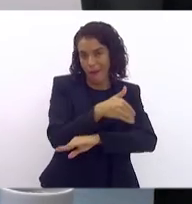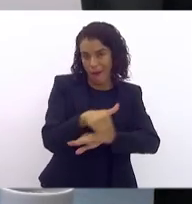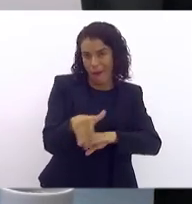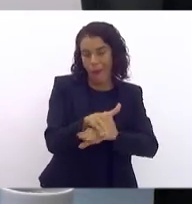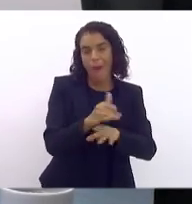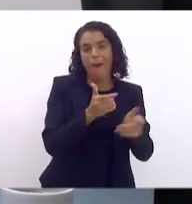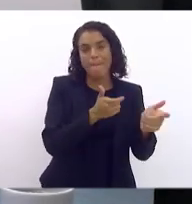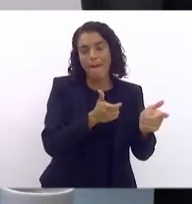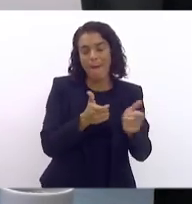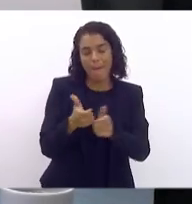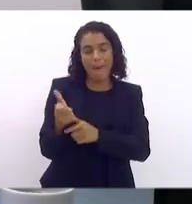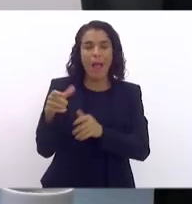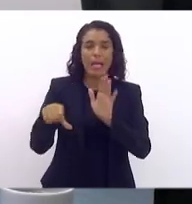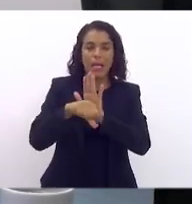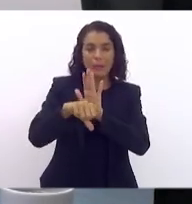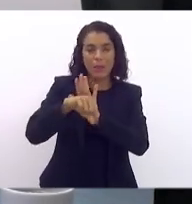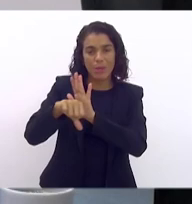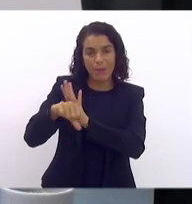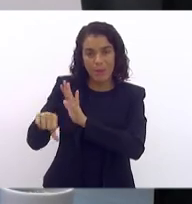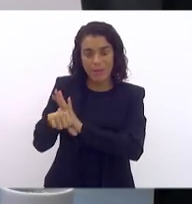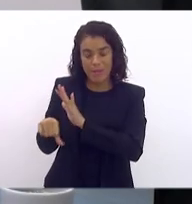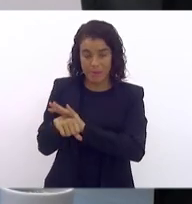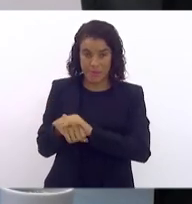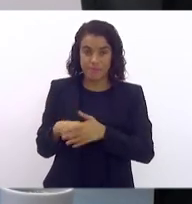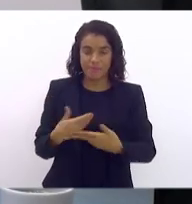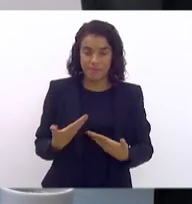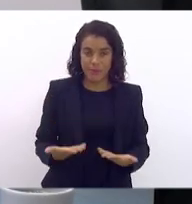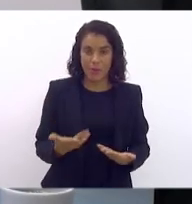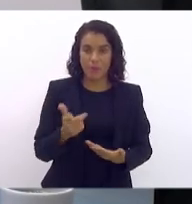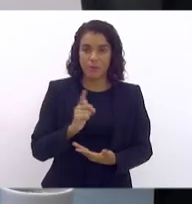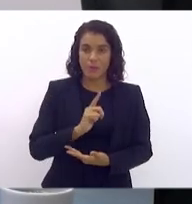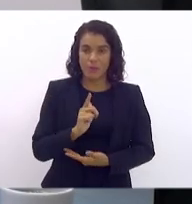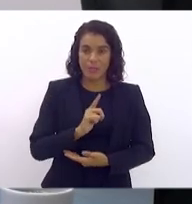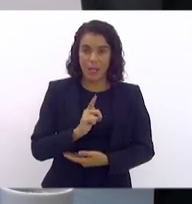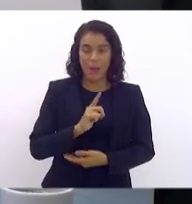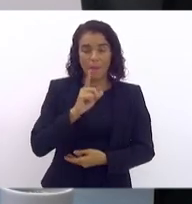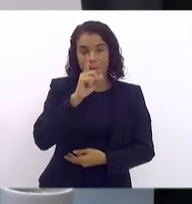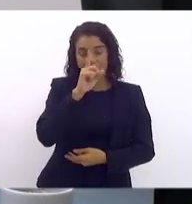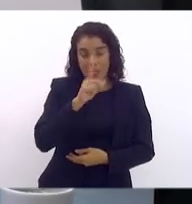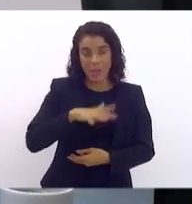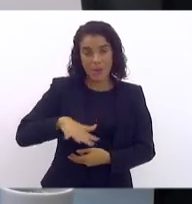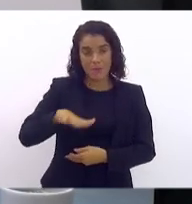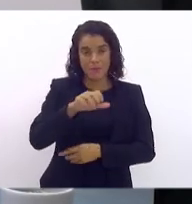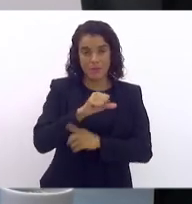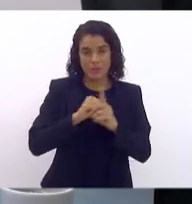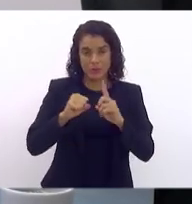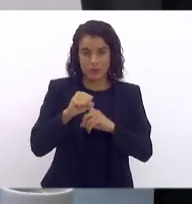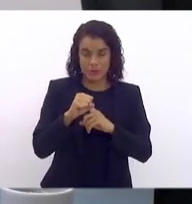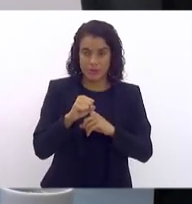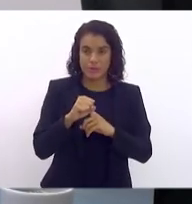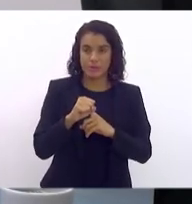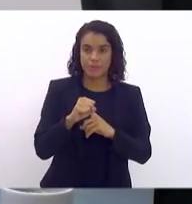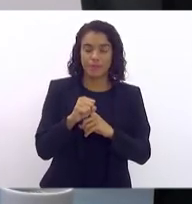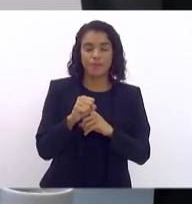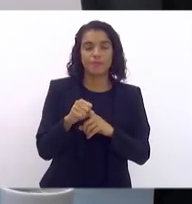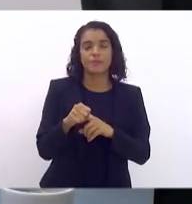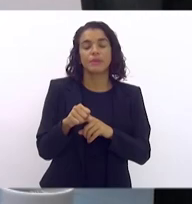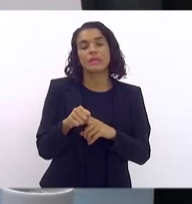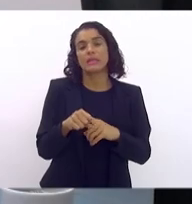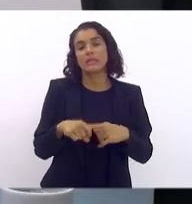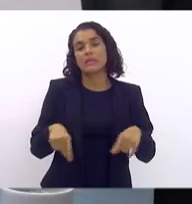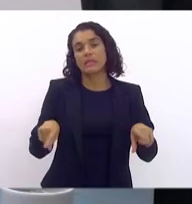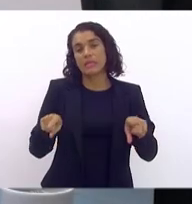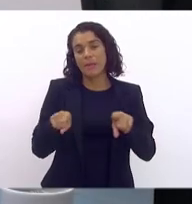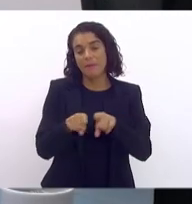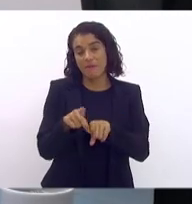reiteradamente o mesmo crime Então a gente tem aí um perigo para toda a nossa sociedade dizer também que